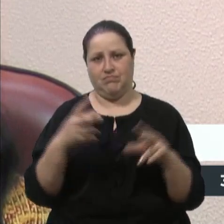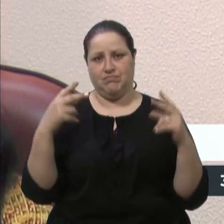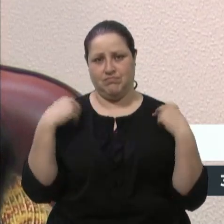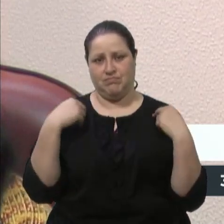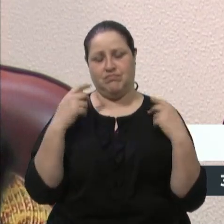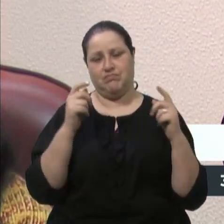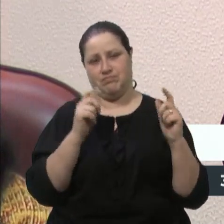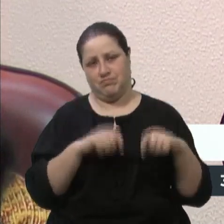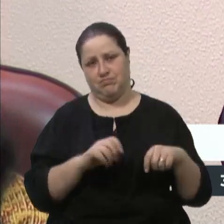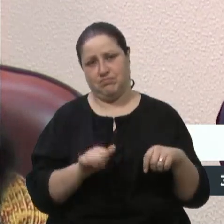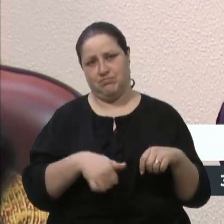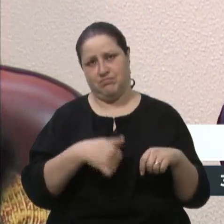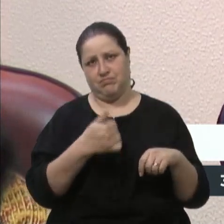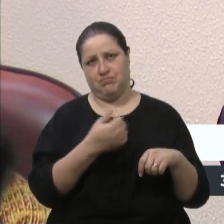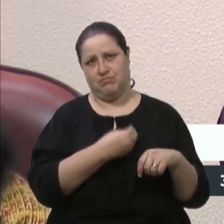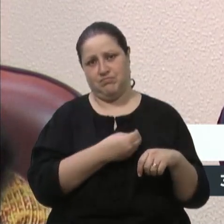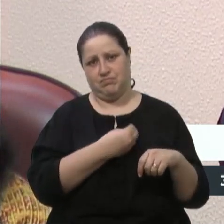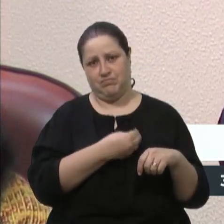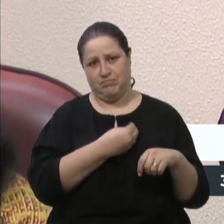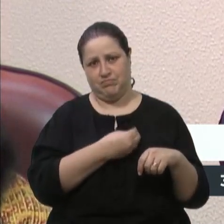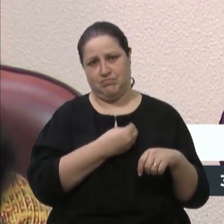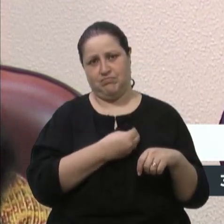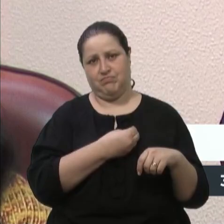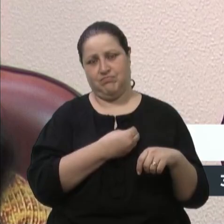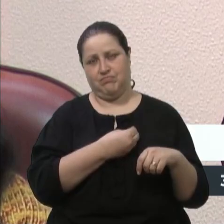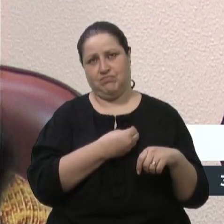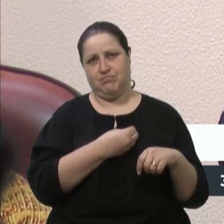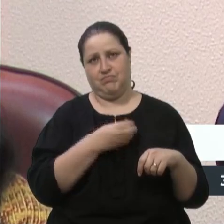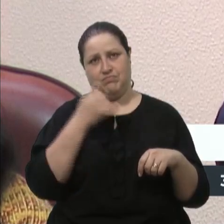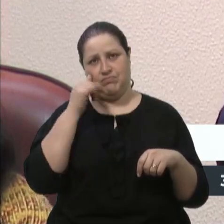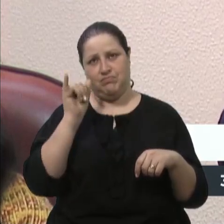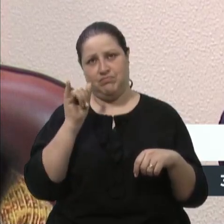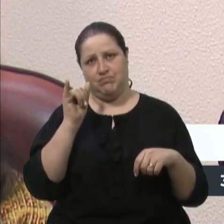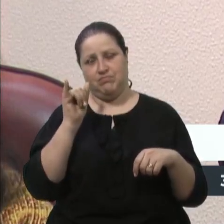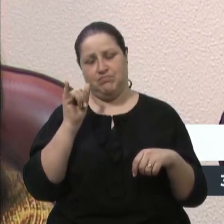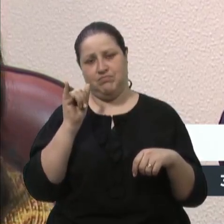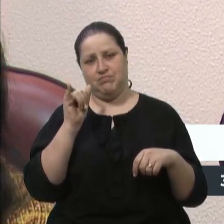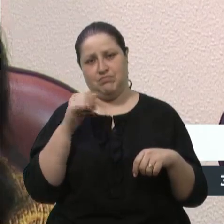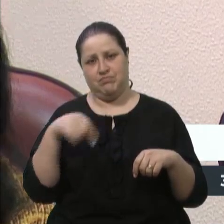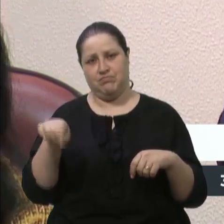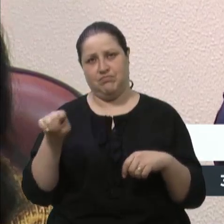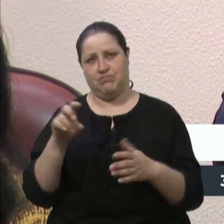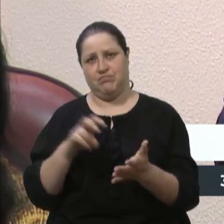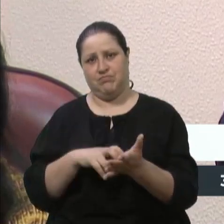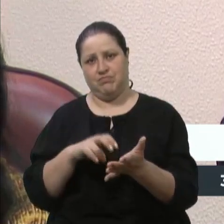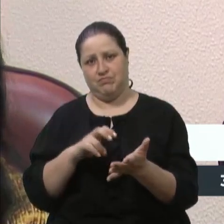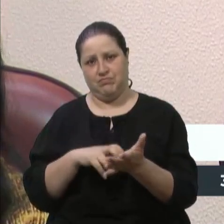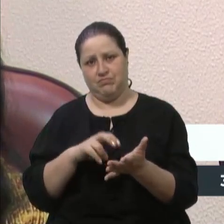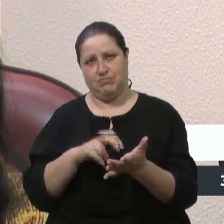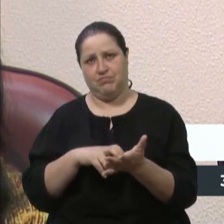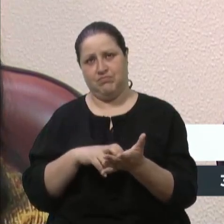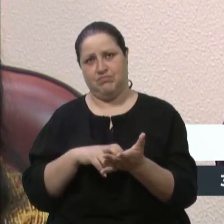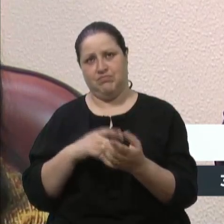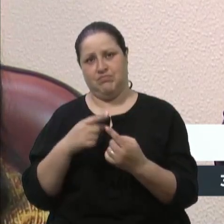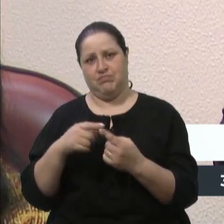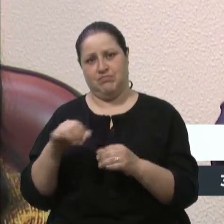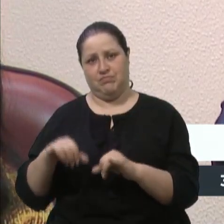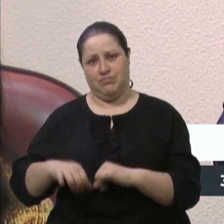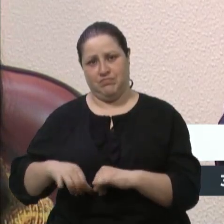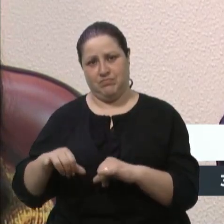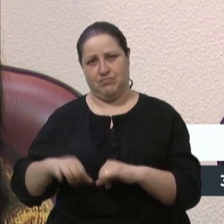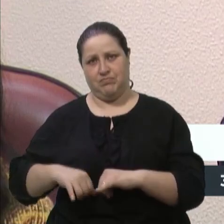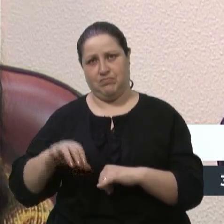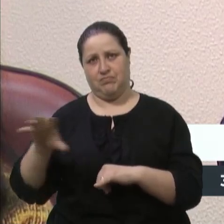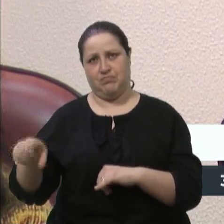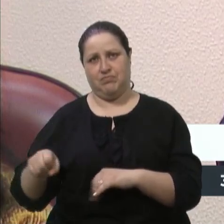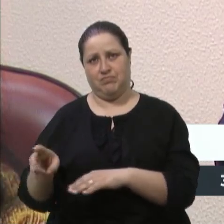melhores e não cair na questão dos bancos, que vocês sabem o quanto vocês sofrem, que buscam um financiamento